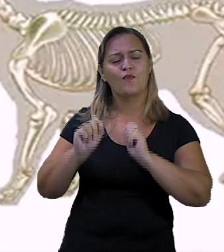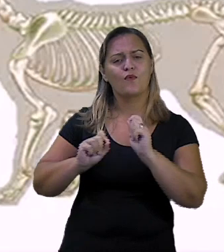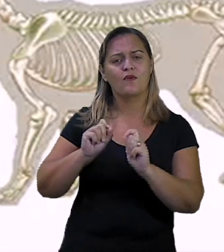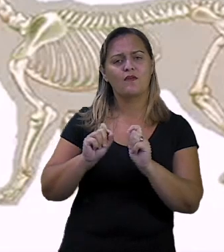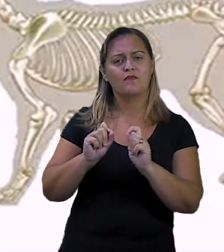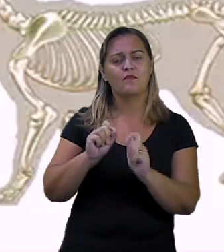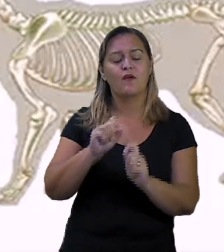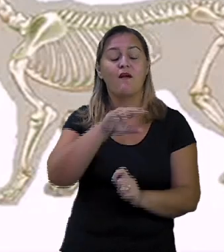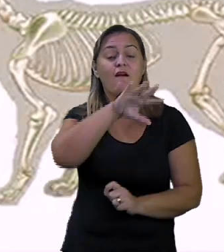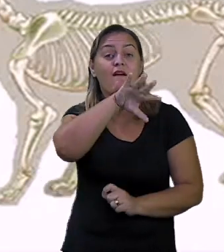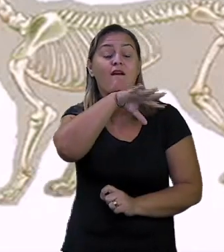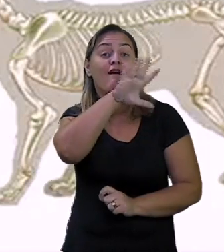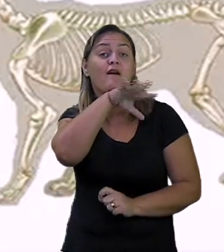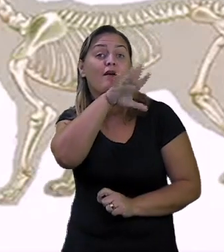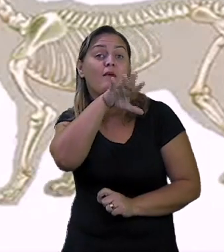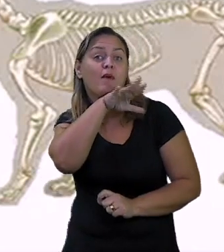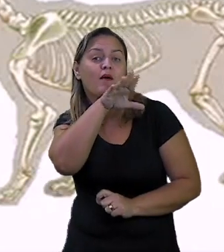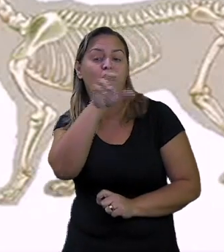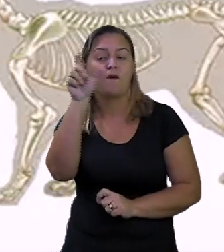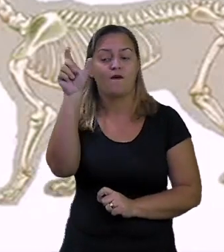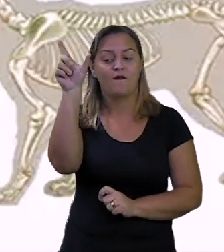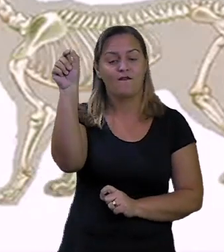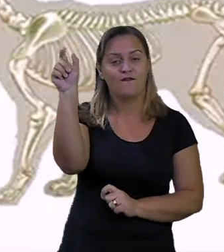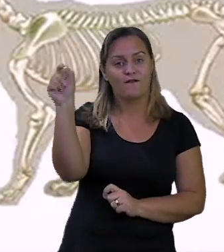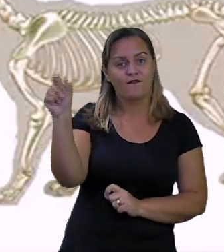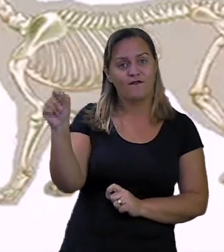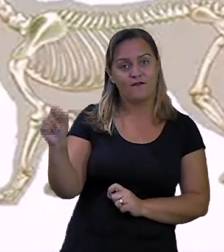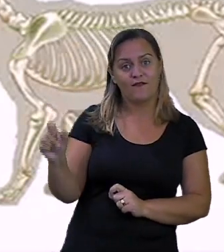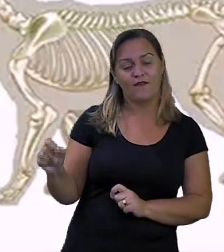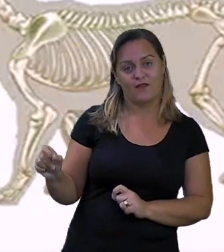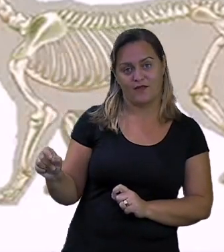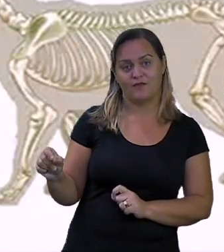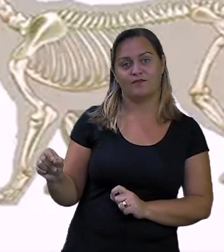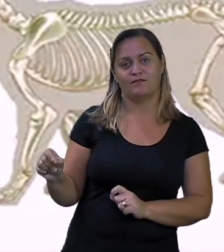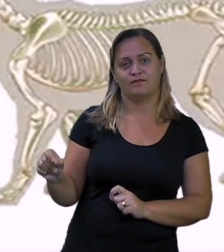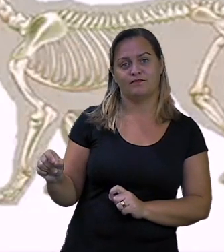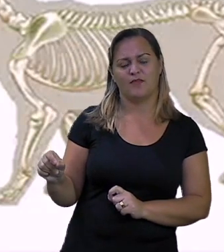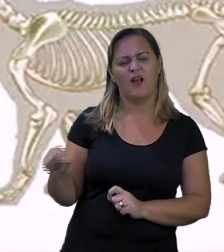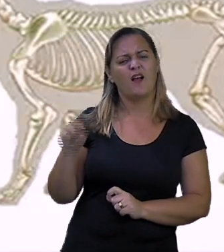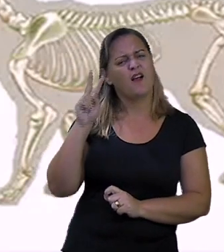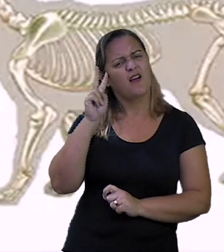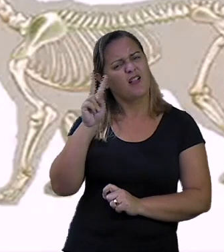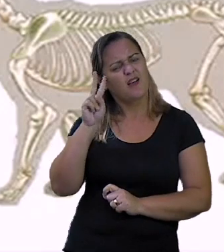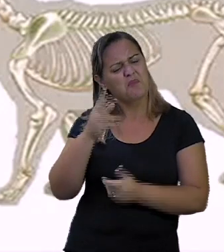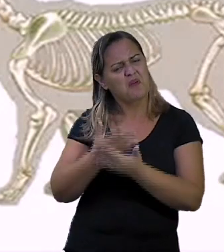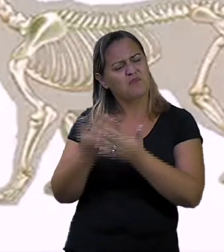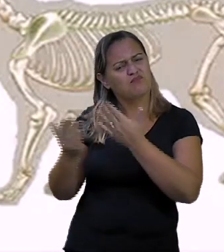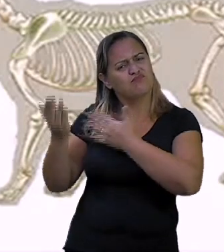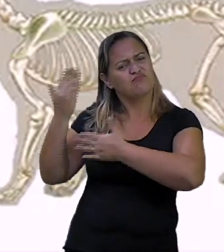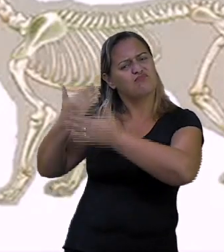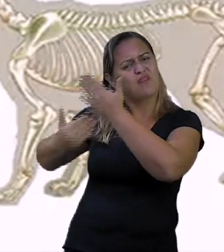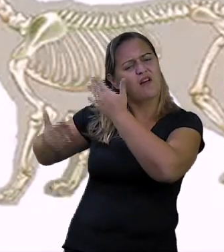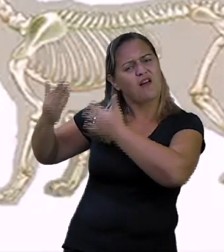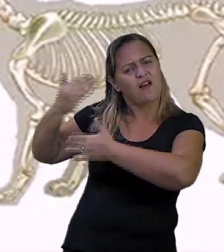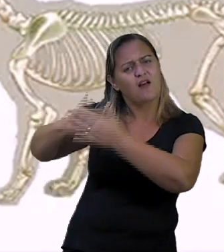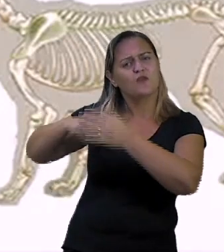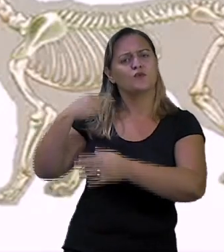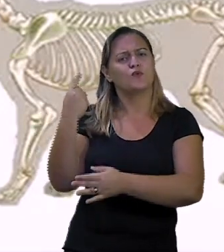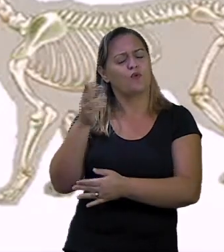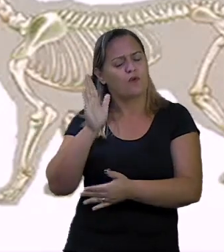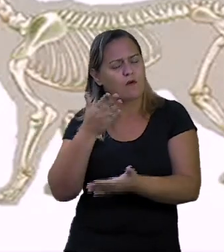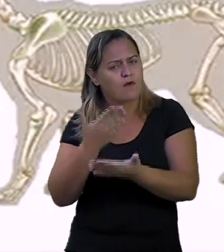vertebrados lembra de lá atrás em nossas aulas nós falamos dos invertebrados